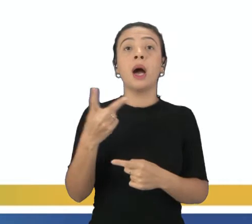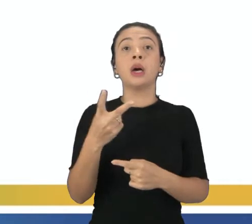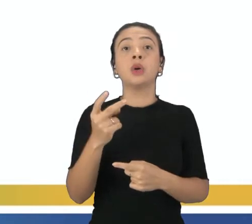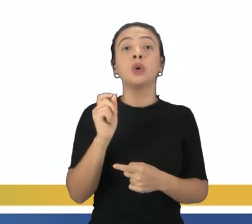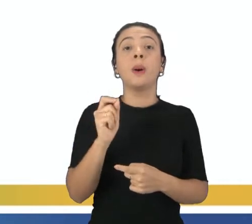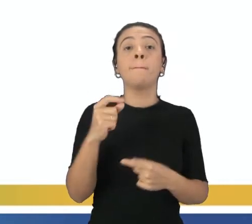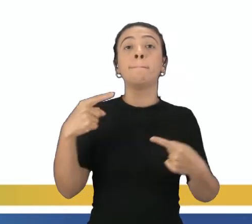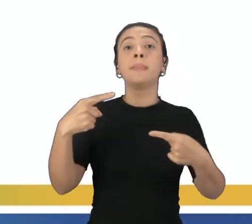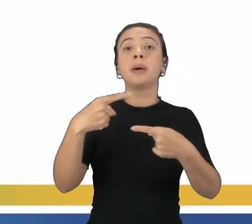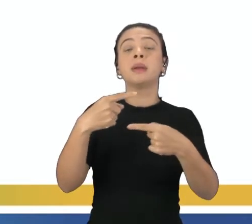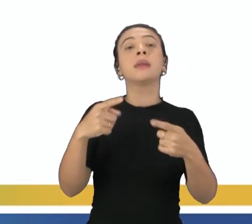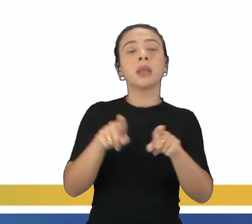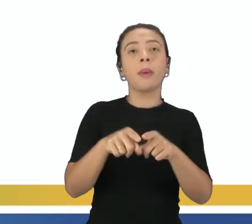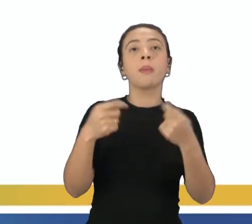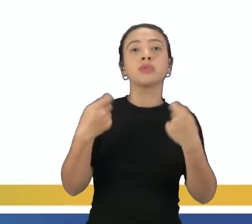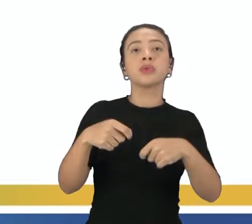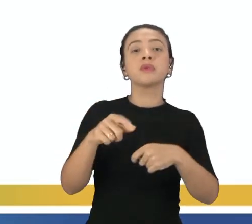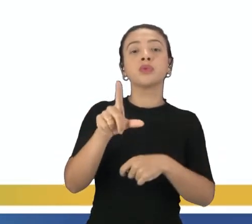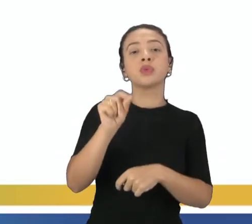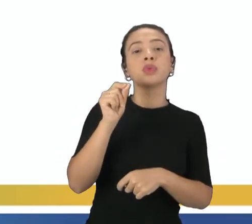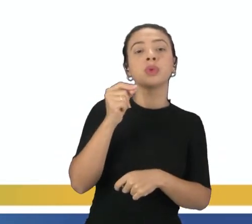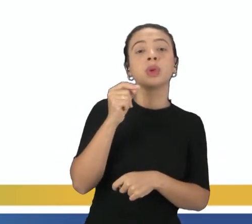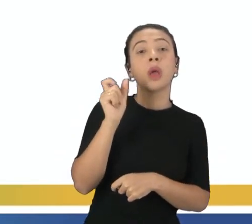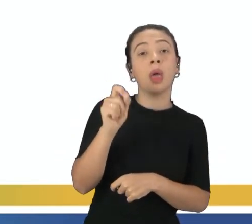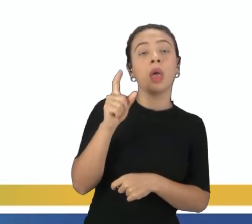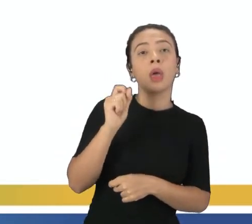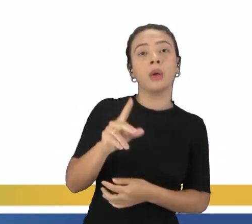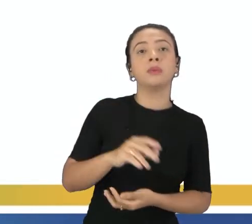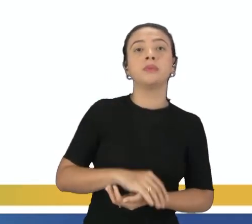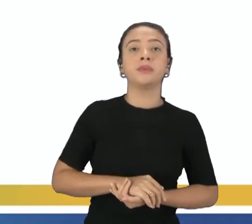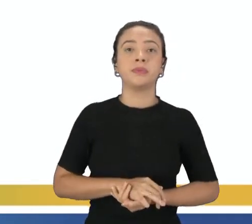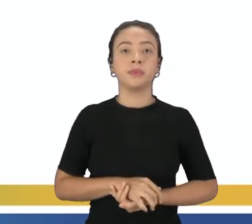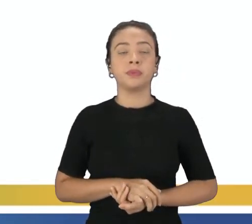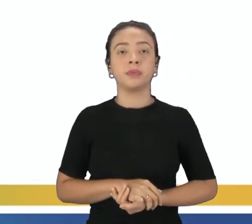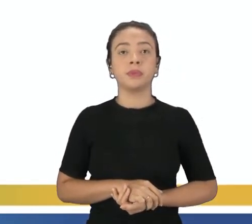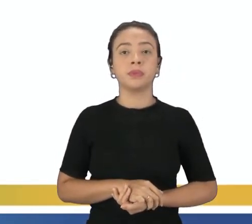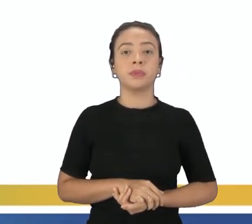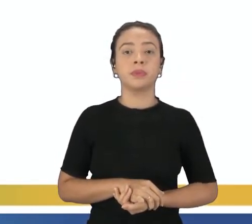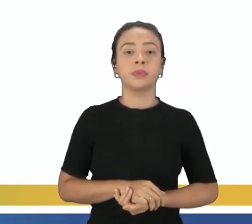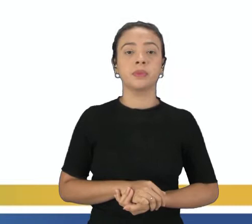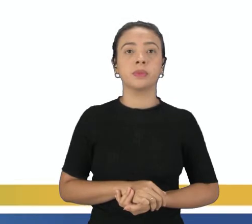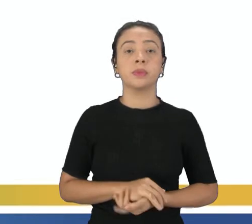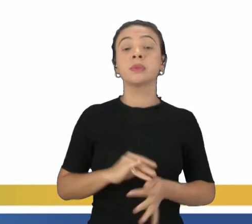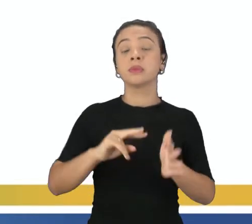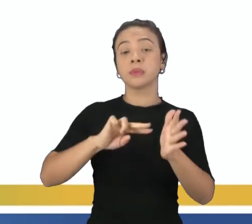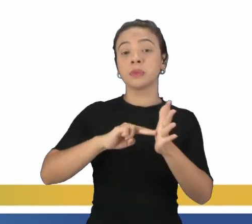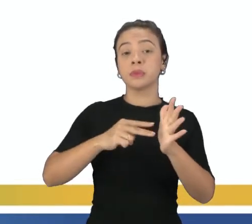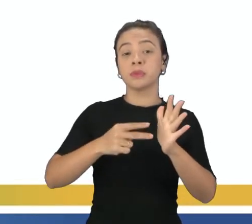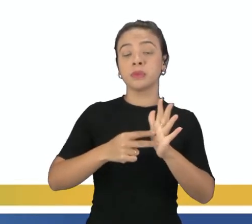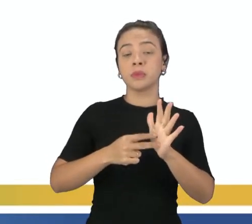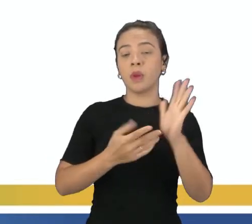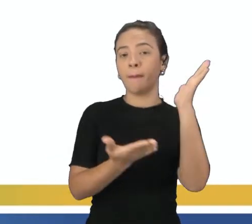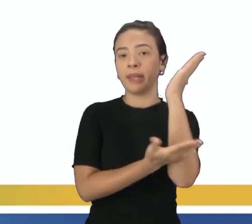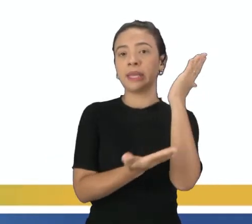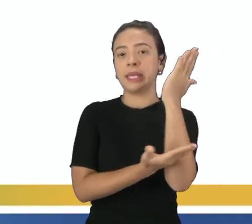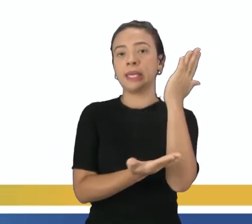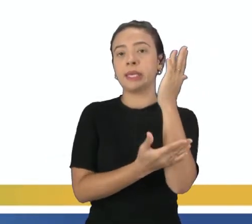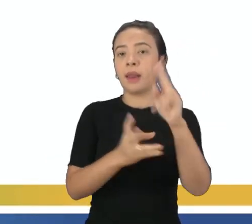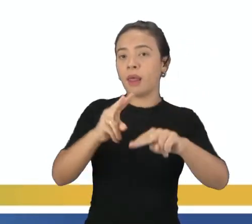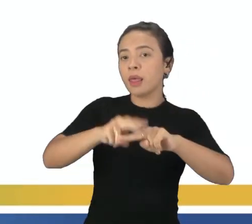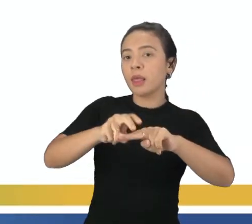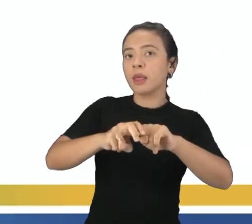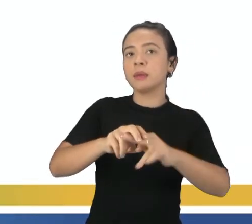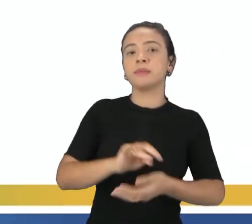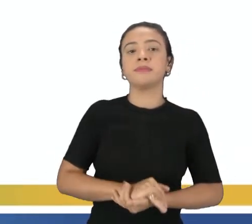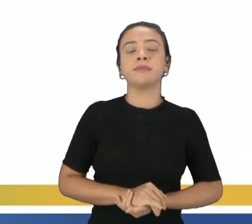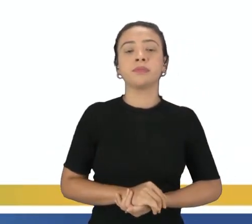mas eu posso também pegar essa partezinha aqui, ó. Essa retinha azul, que representa um pedaço de madeira da nossa cadeira.